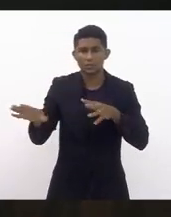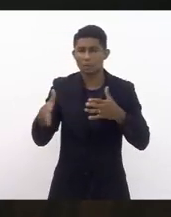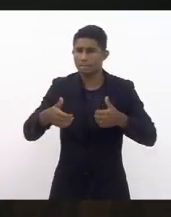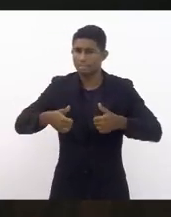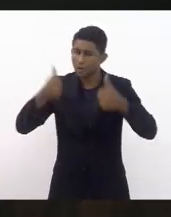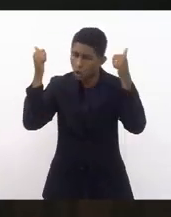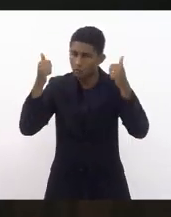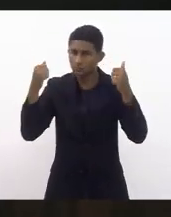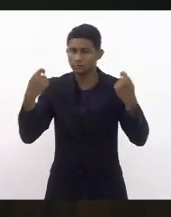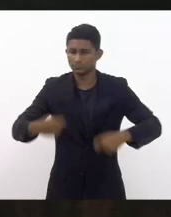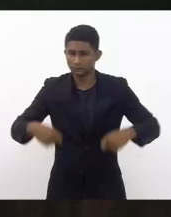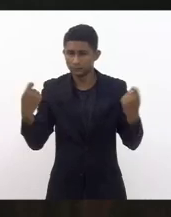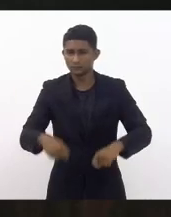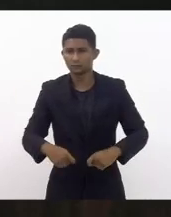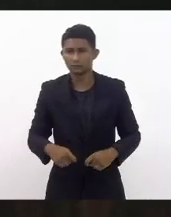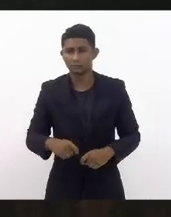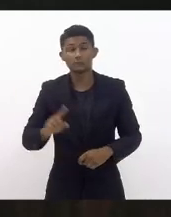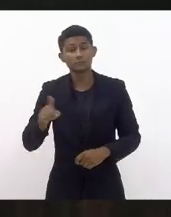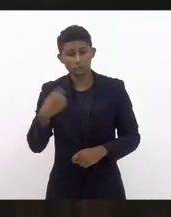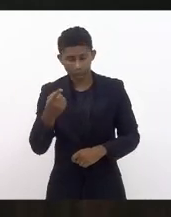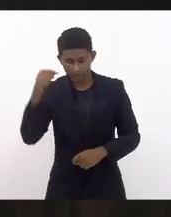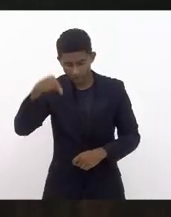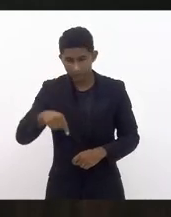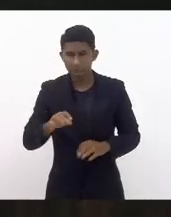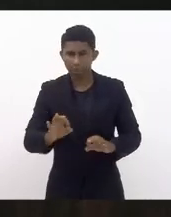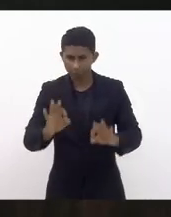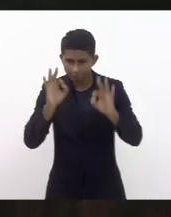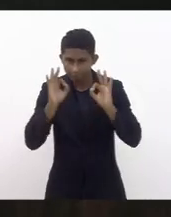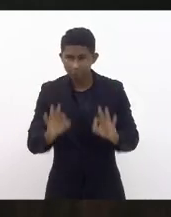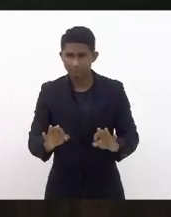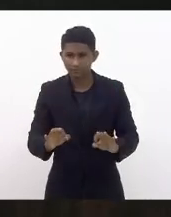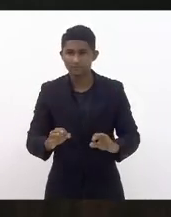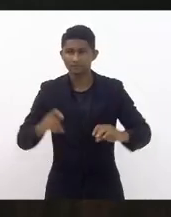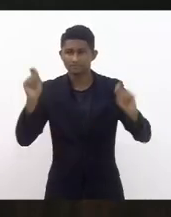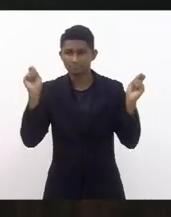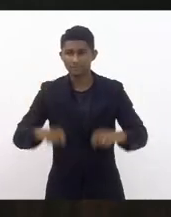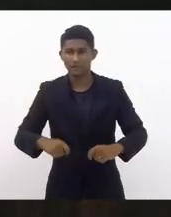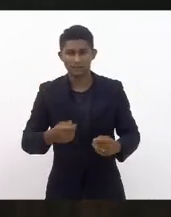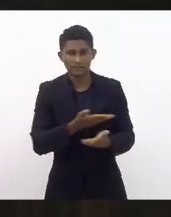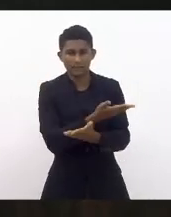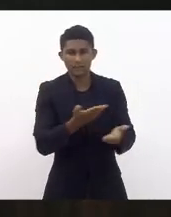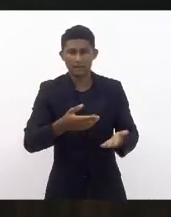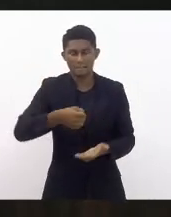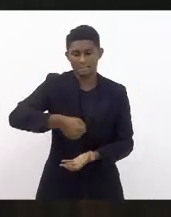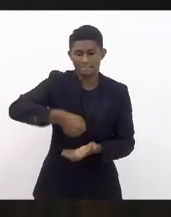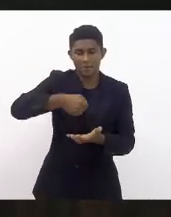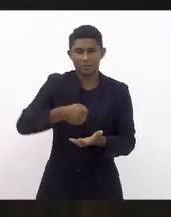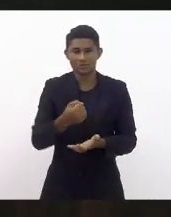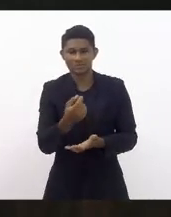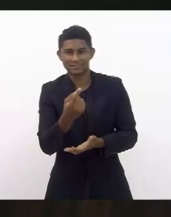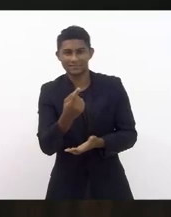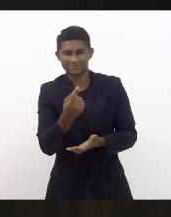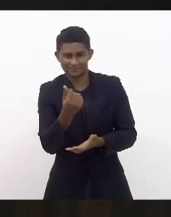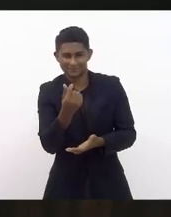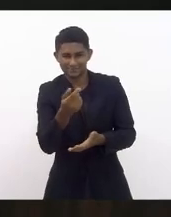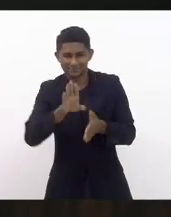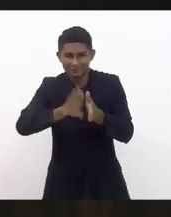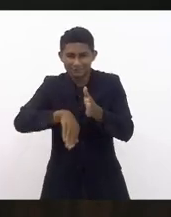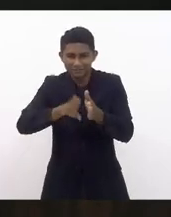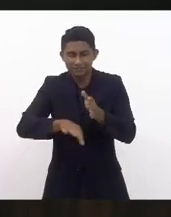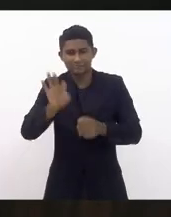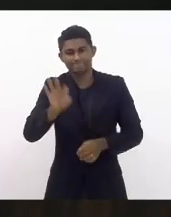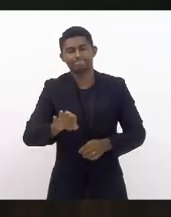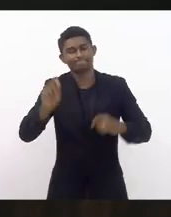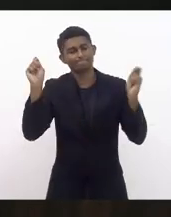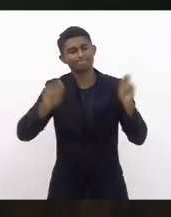nós fizemos aqui a justiça. Eles agora poderão ter bolsa para estudar, que eles não tinham. Eles